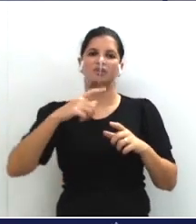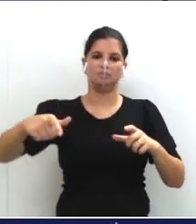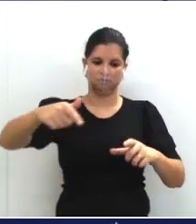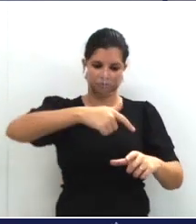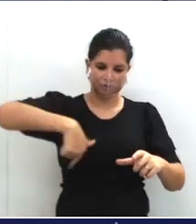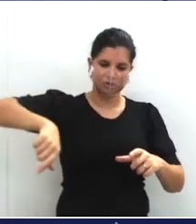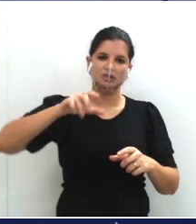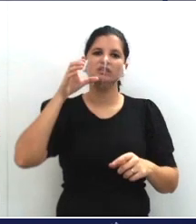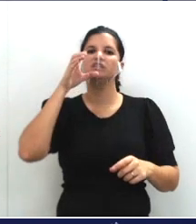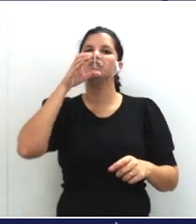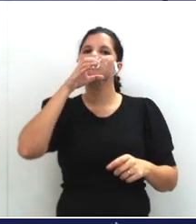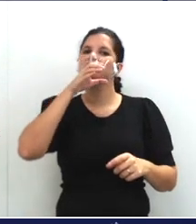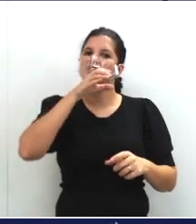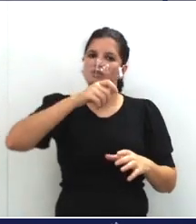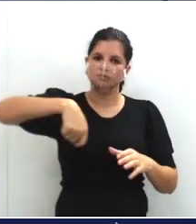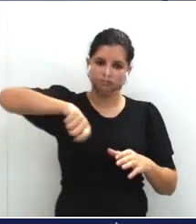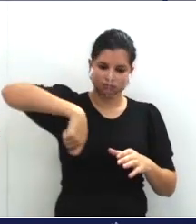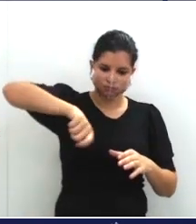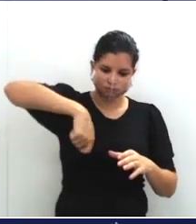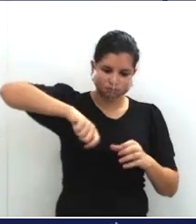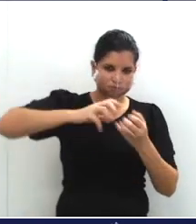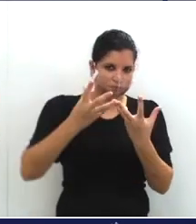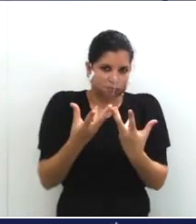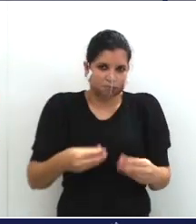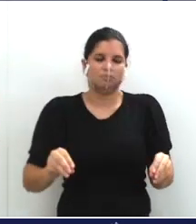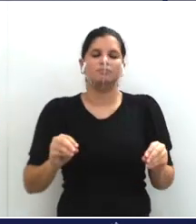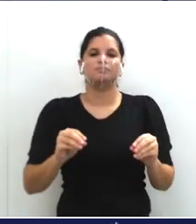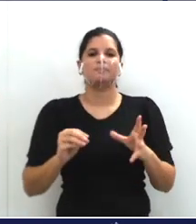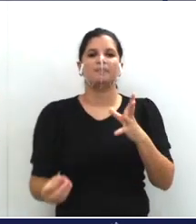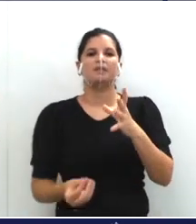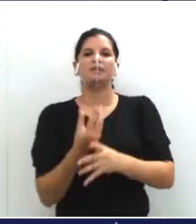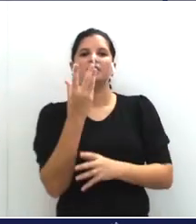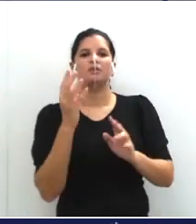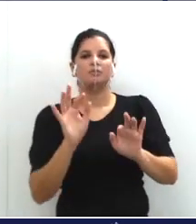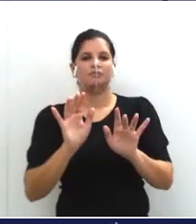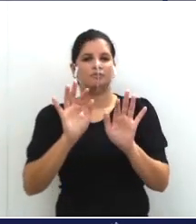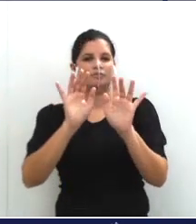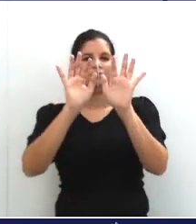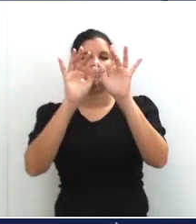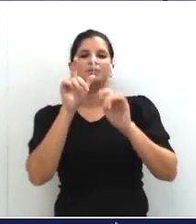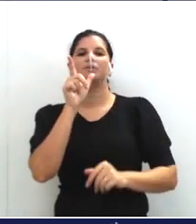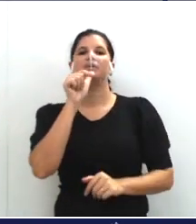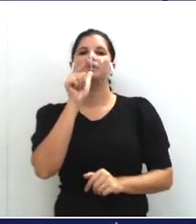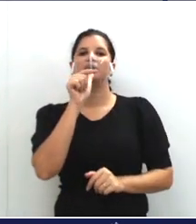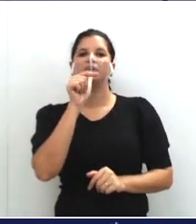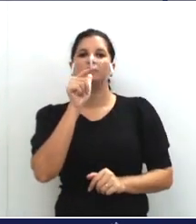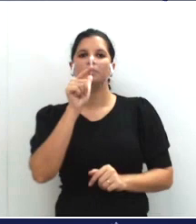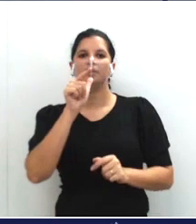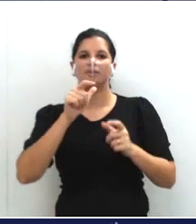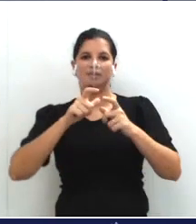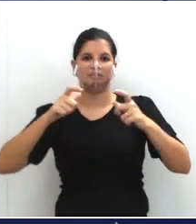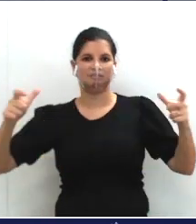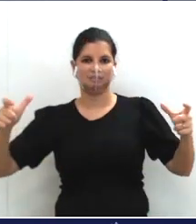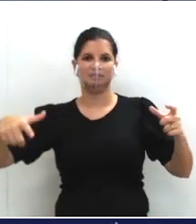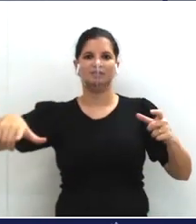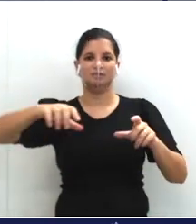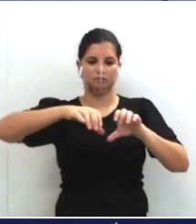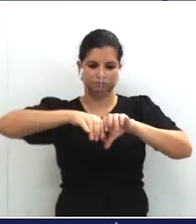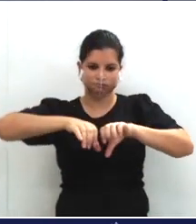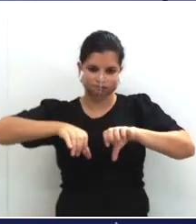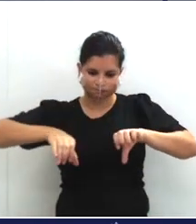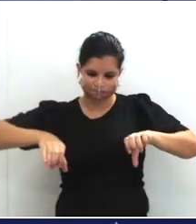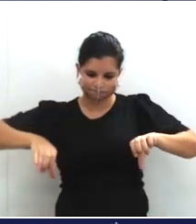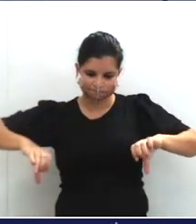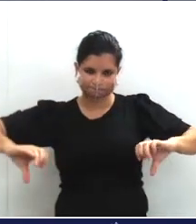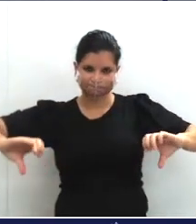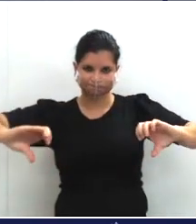caldeira. Esta gera aí o vapor a partir de água, que circula por uma extensa rede de